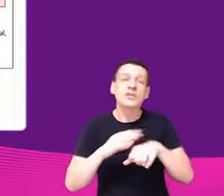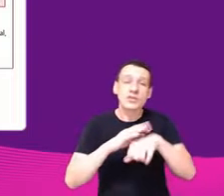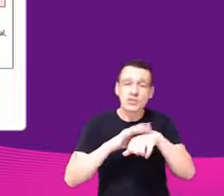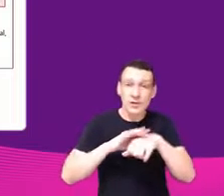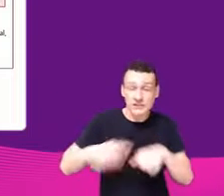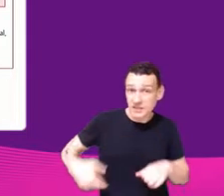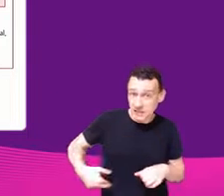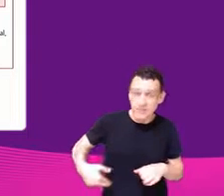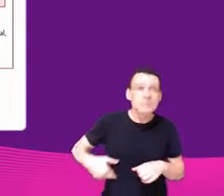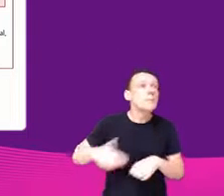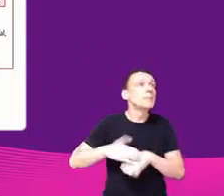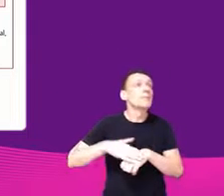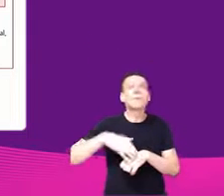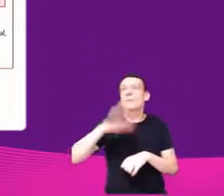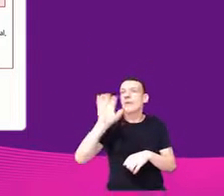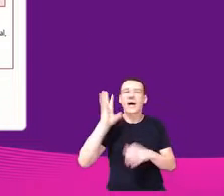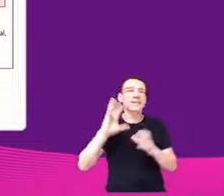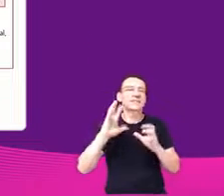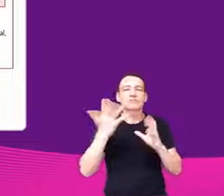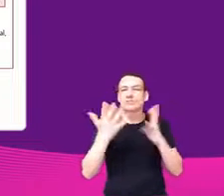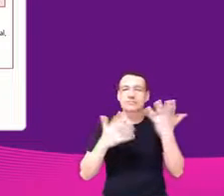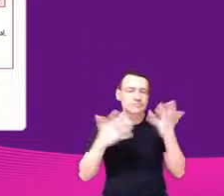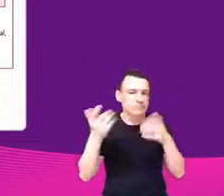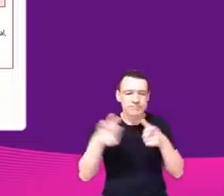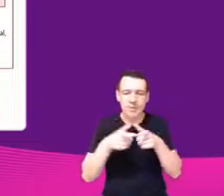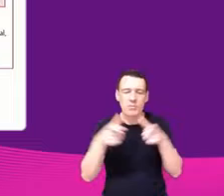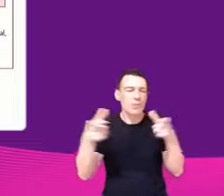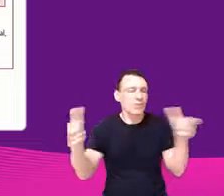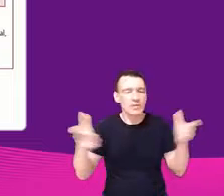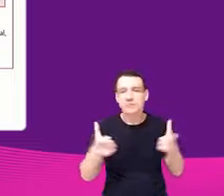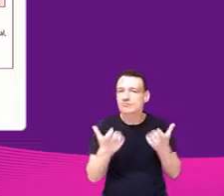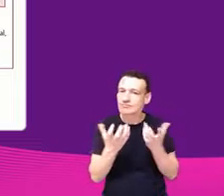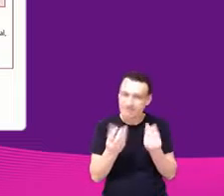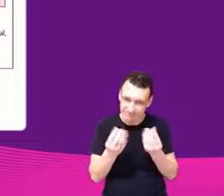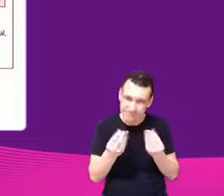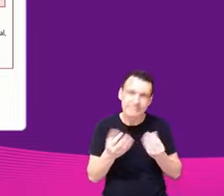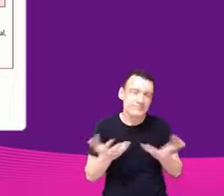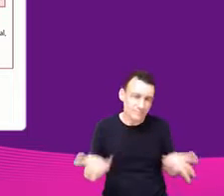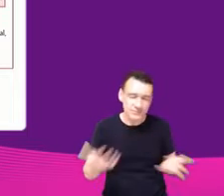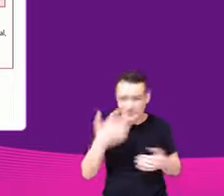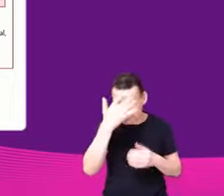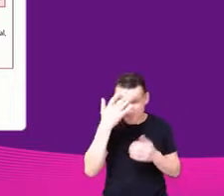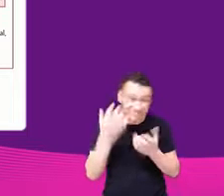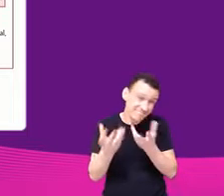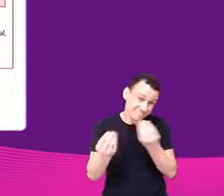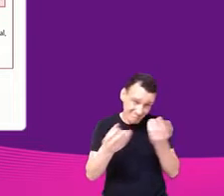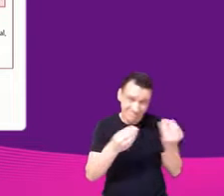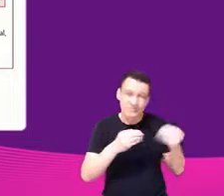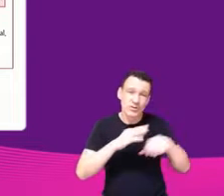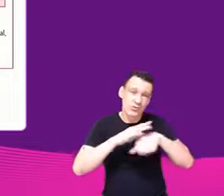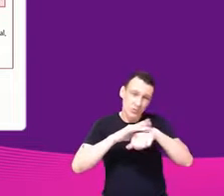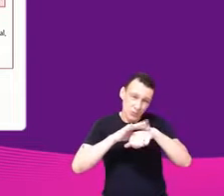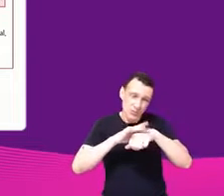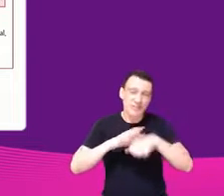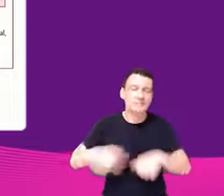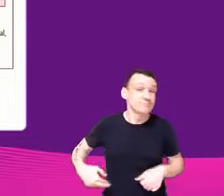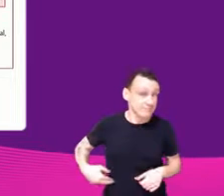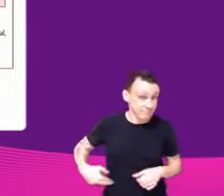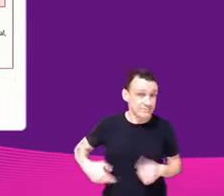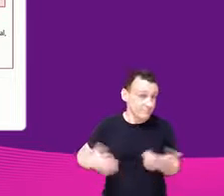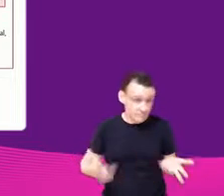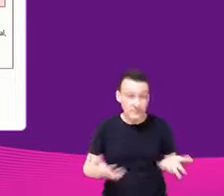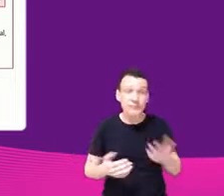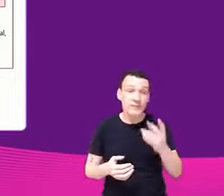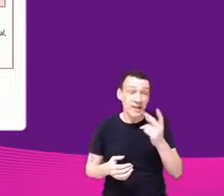burden, né, desse problema na saúde das populações, né, subindo do número 25 da doença